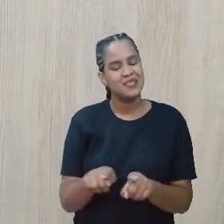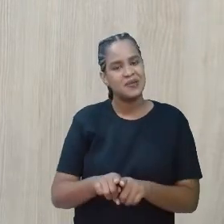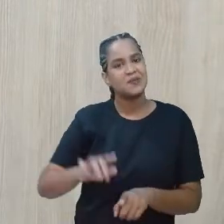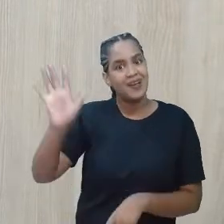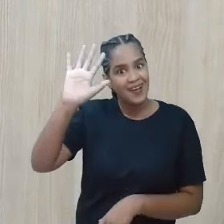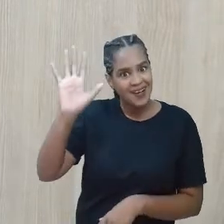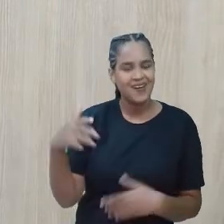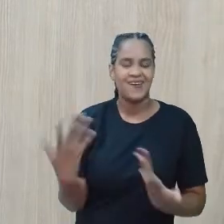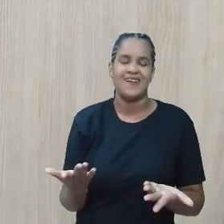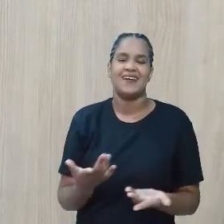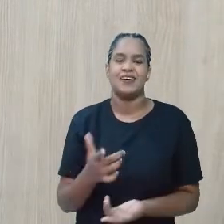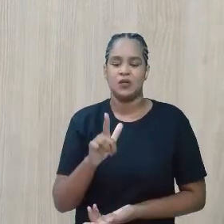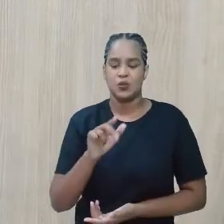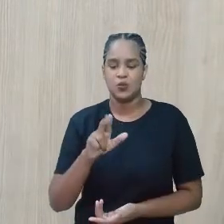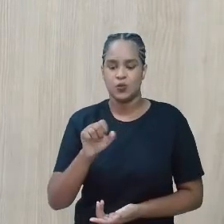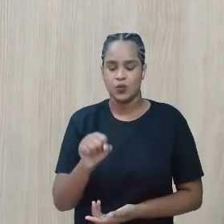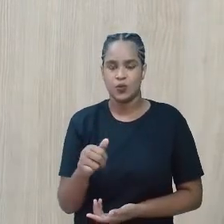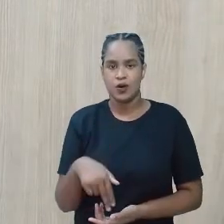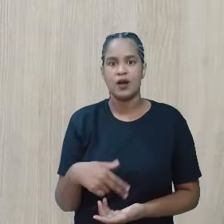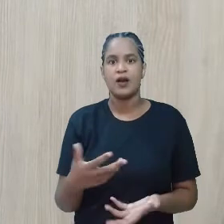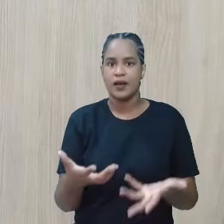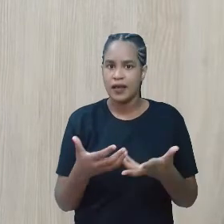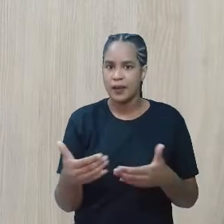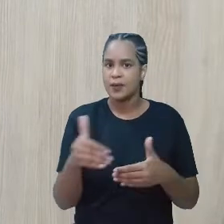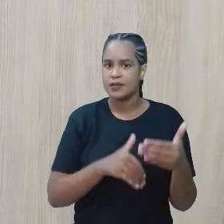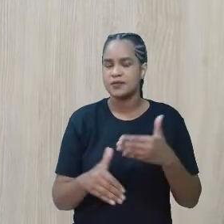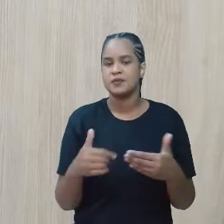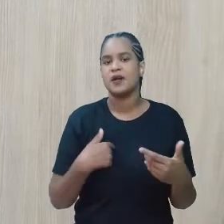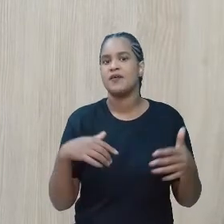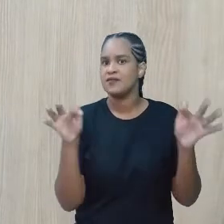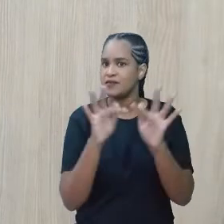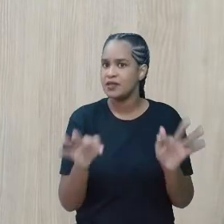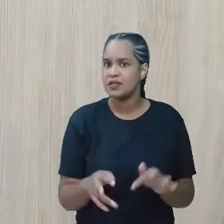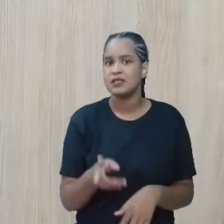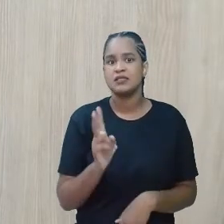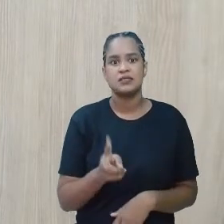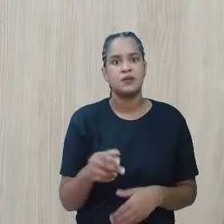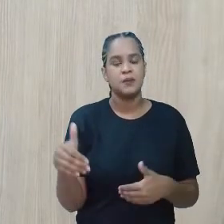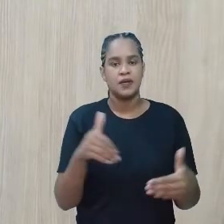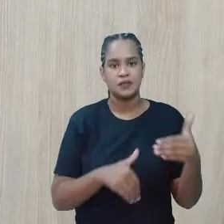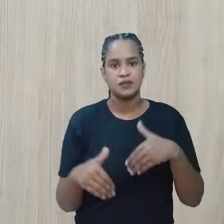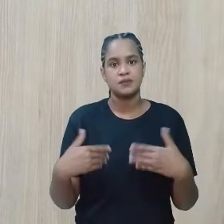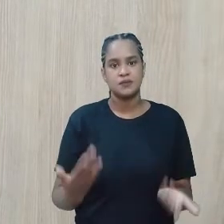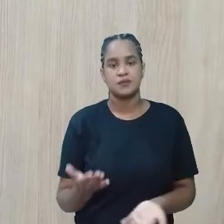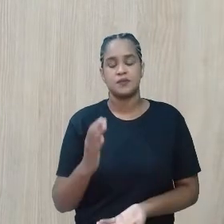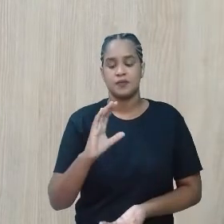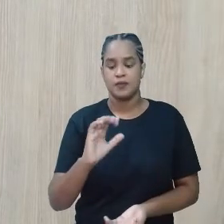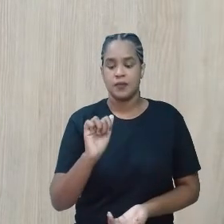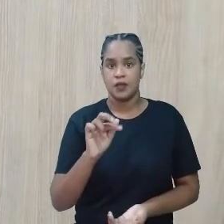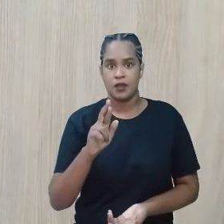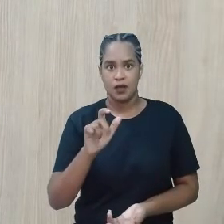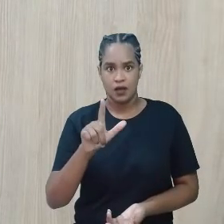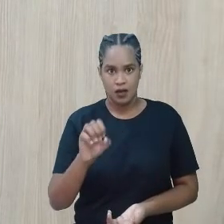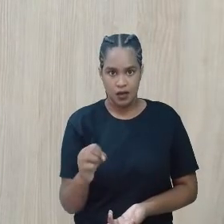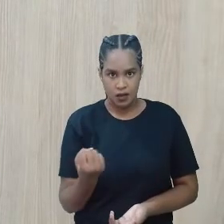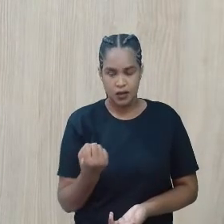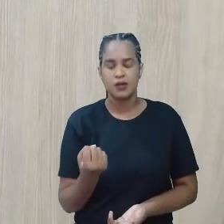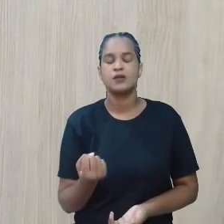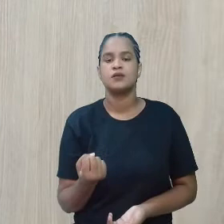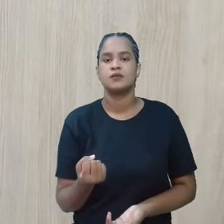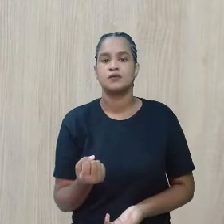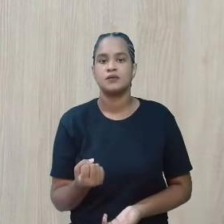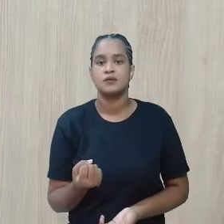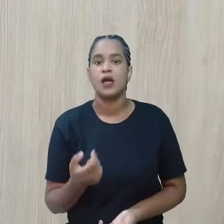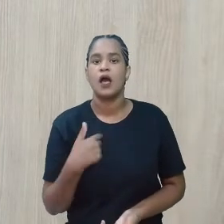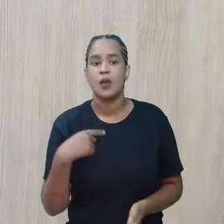aqui querendo participar da aula, fico bem feliz, porque ele é bem frequente, né? Ó, o Carlos... ele colocou aqui, eu tinha